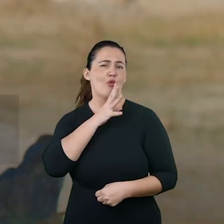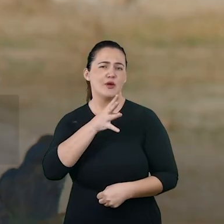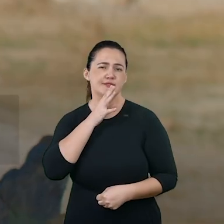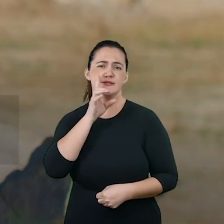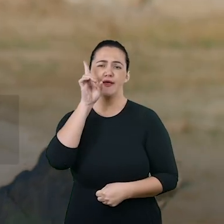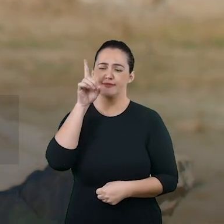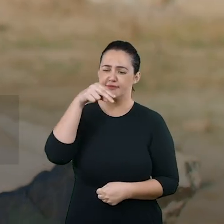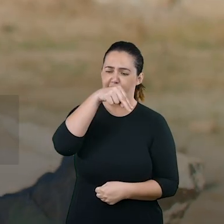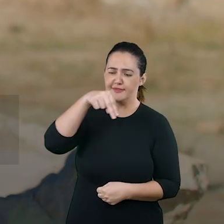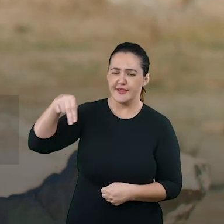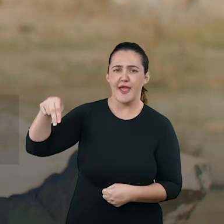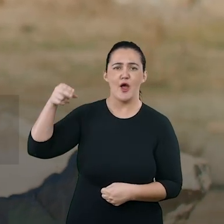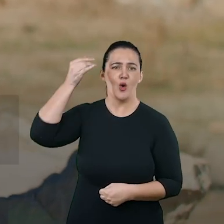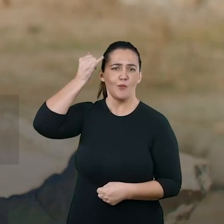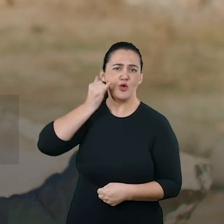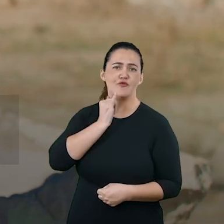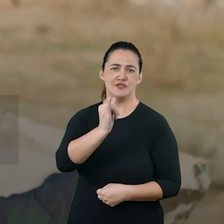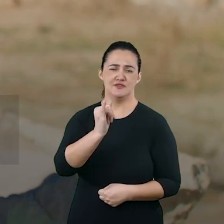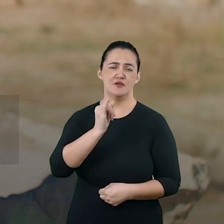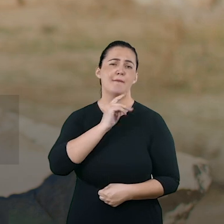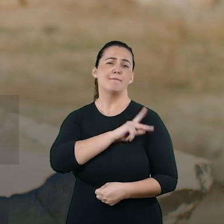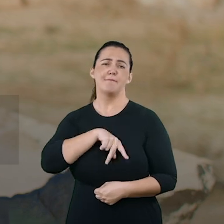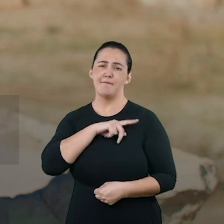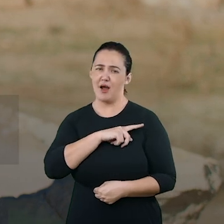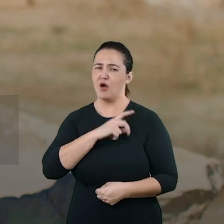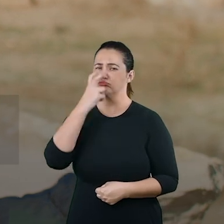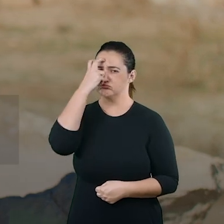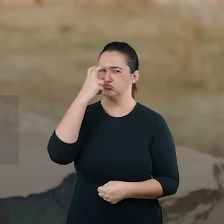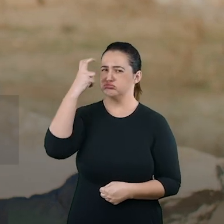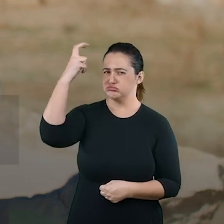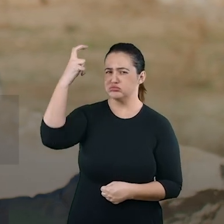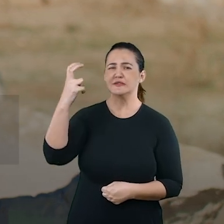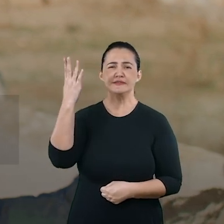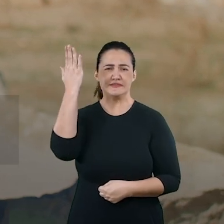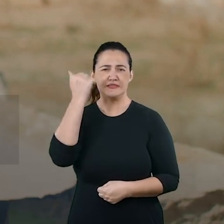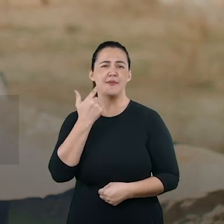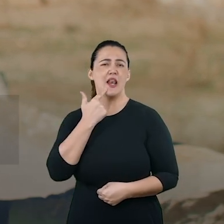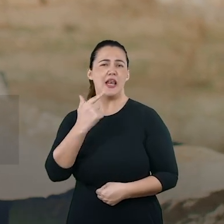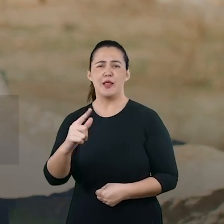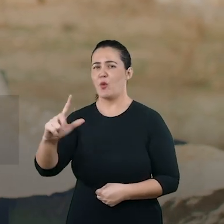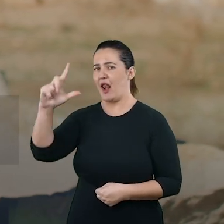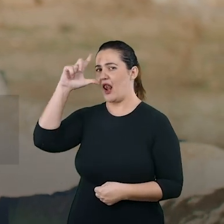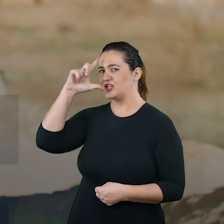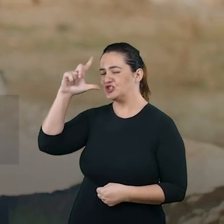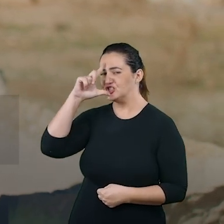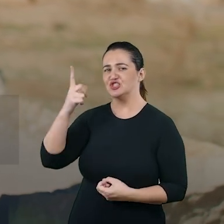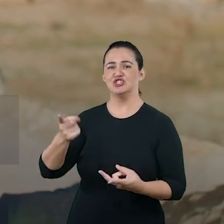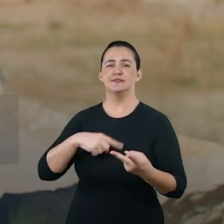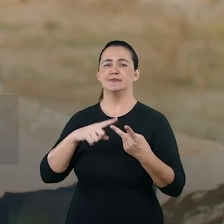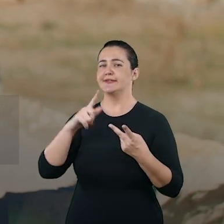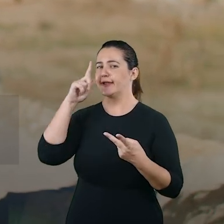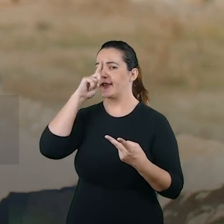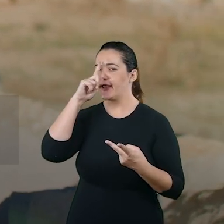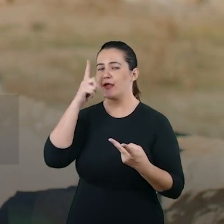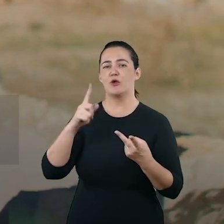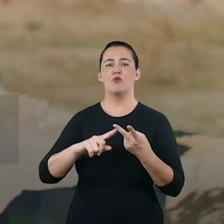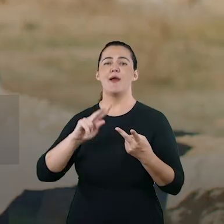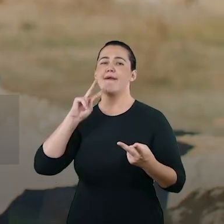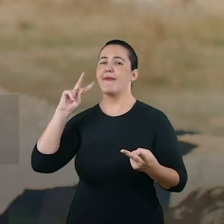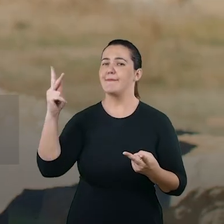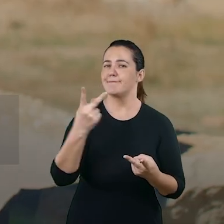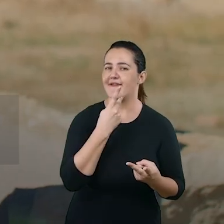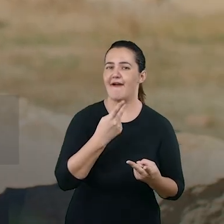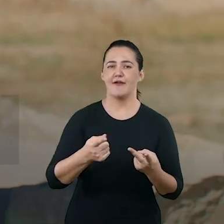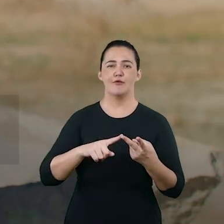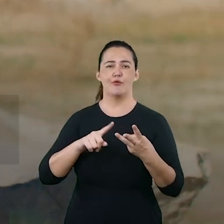e Paulo era um homem erudito no judaísmo, falava muito bem o latim, o grego, o hebraico, o aramaico. Paulo era